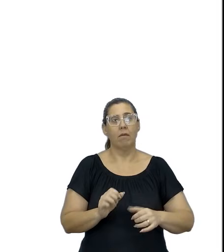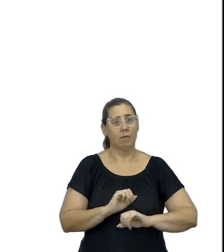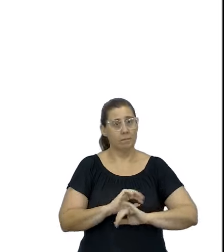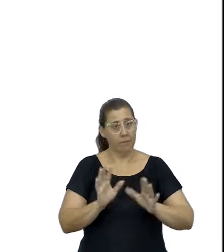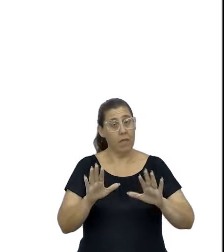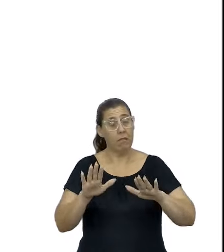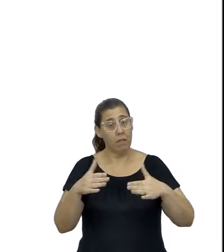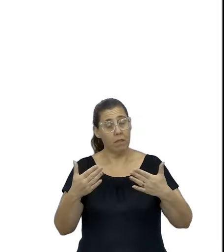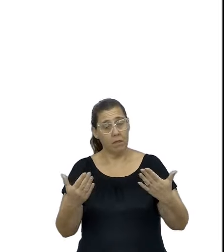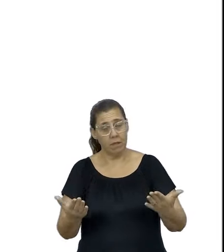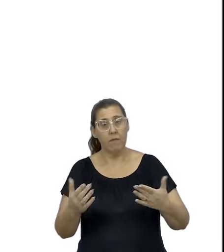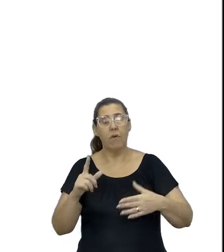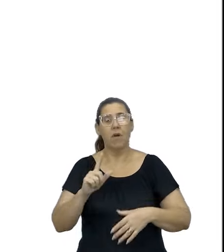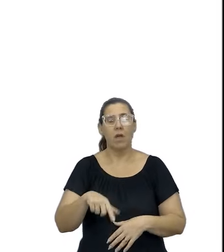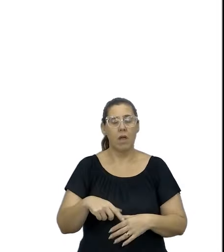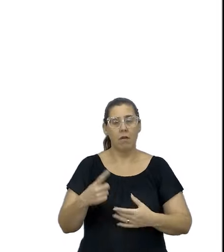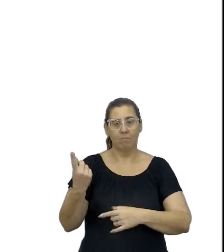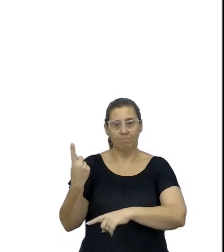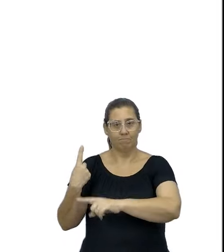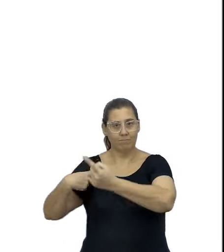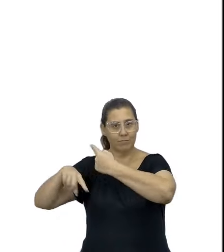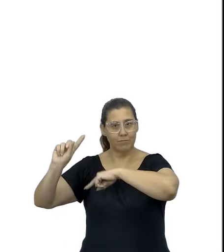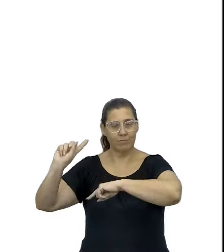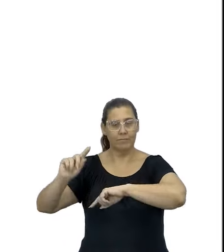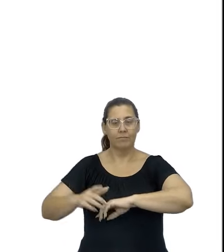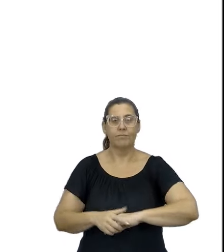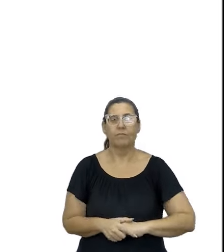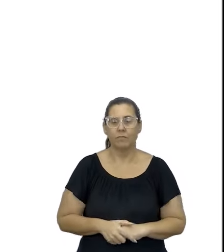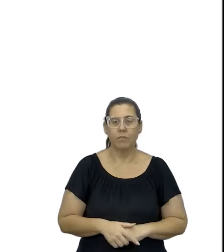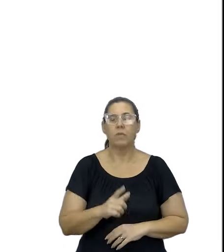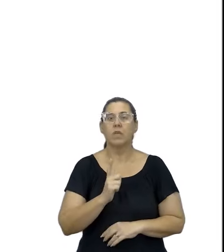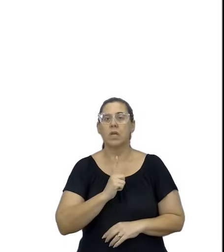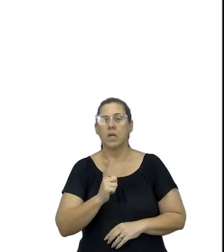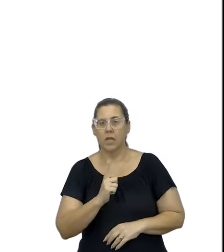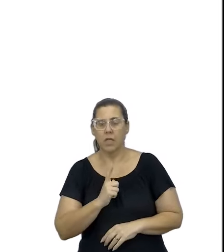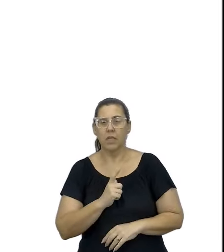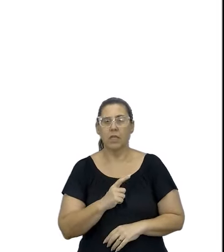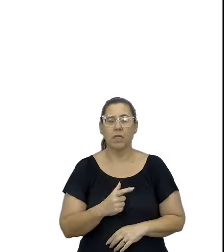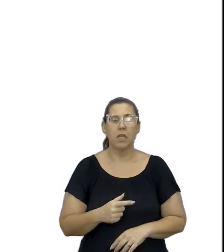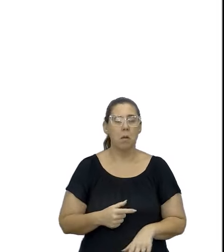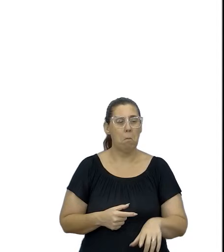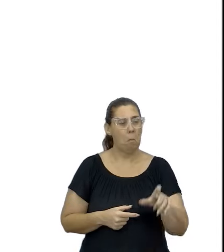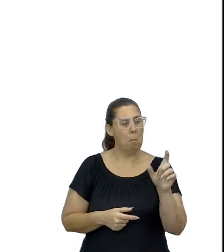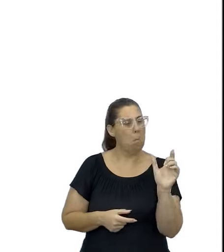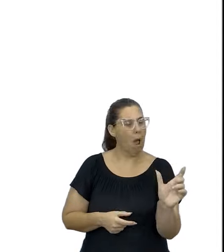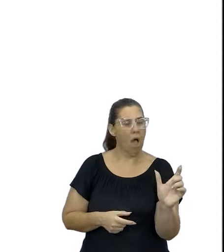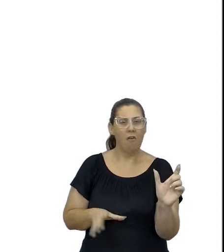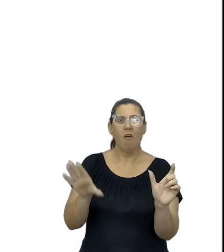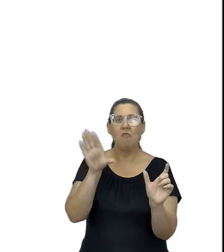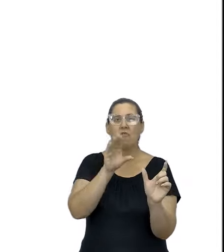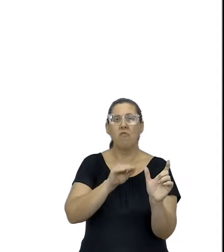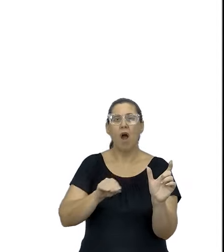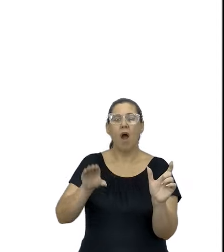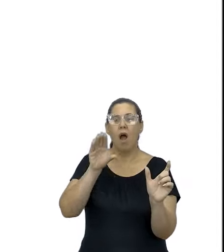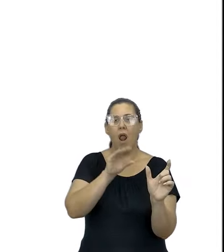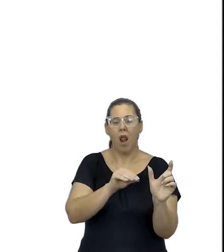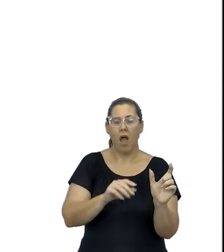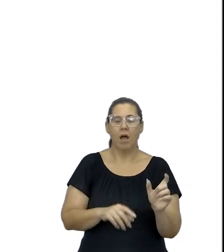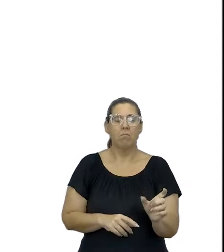e, portanto, é em desenvolvimento. Eles terão de falar as partes das palavras, suas